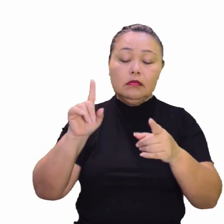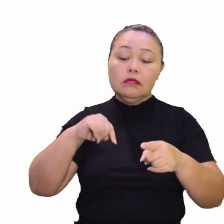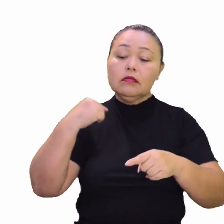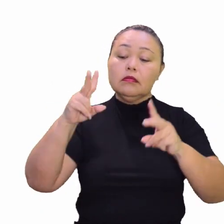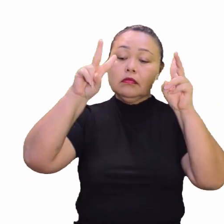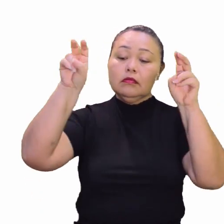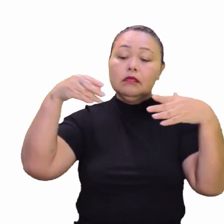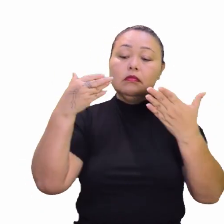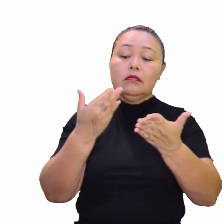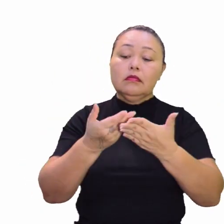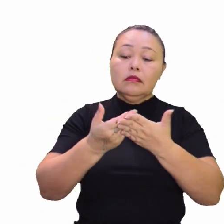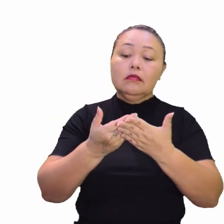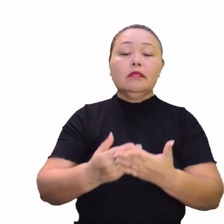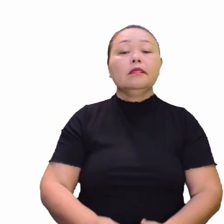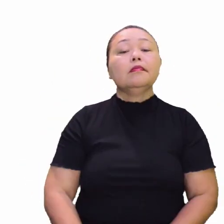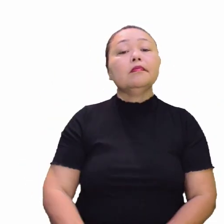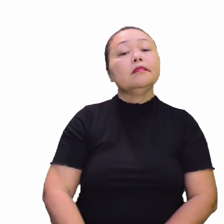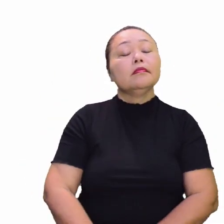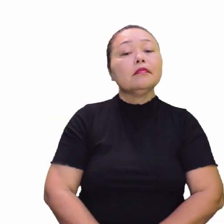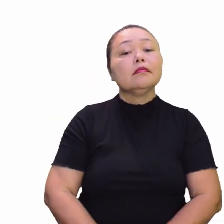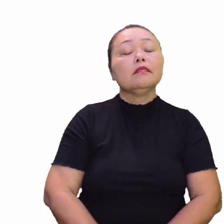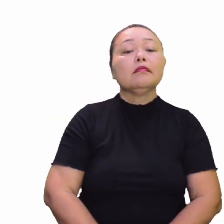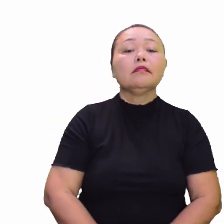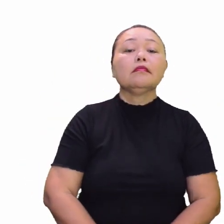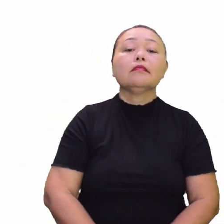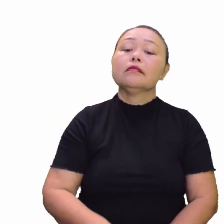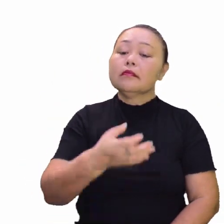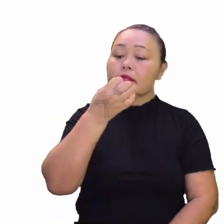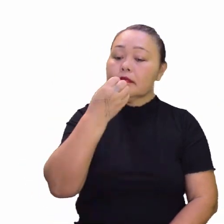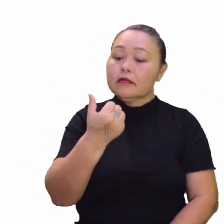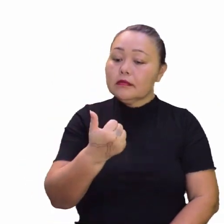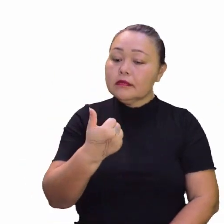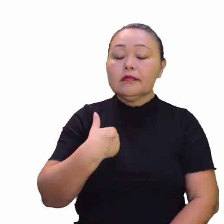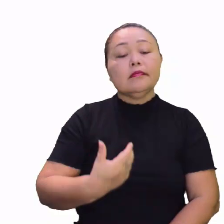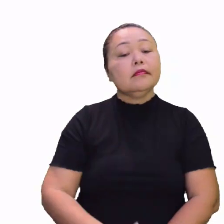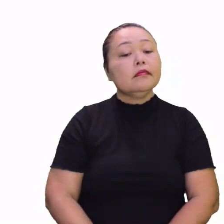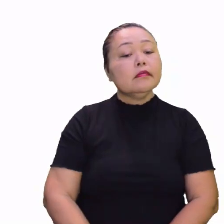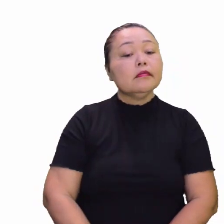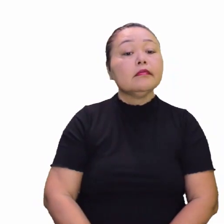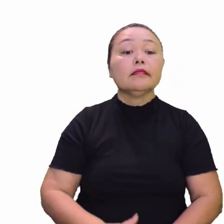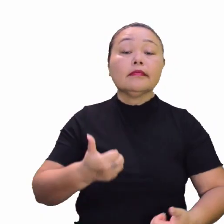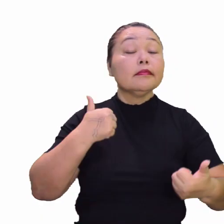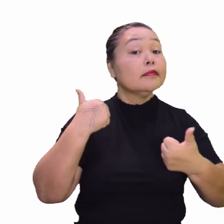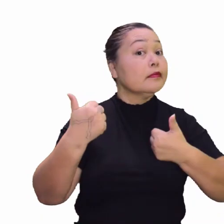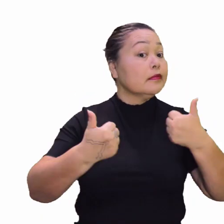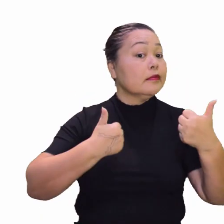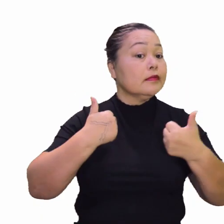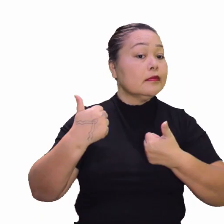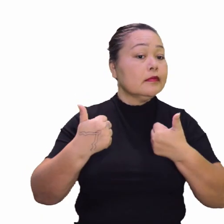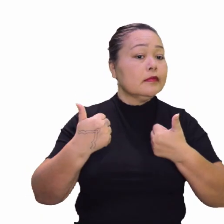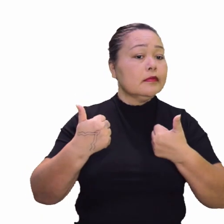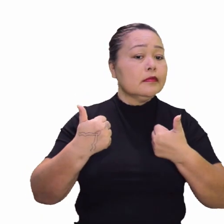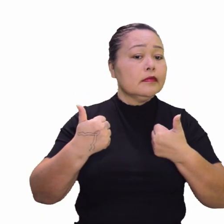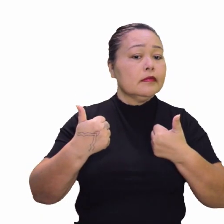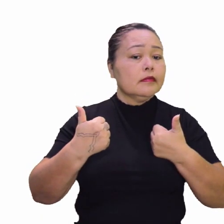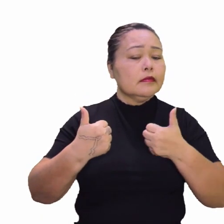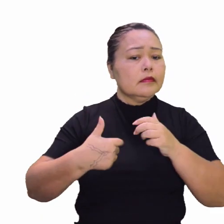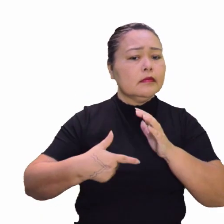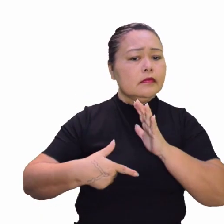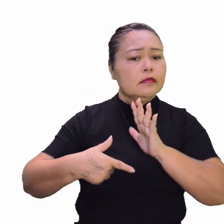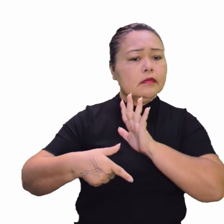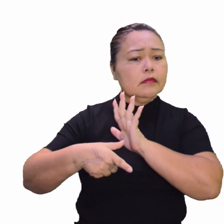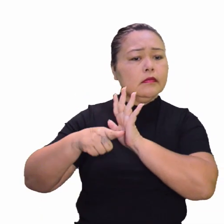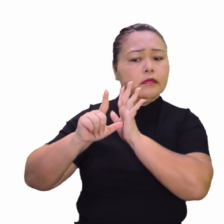o tema da aula. Exatamente. Legal? Muito bem, professor Jorge. Beleza, olha aí, ó. Vamos, antes de entrar